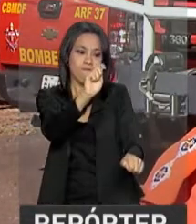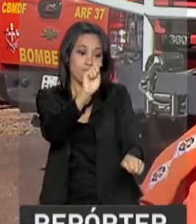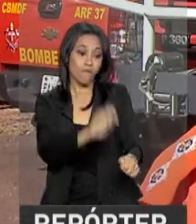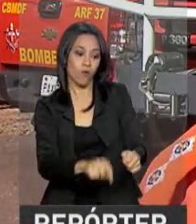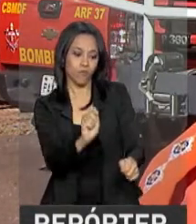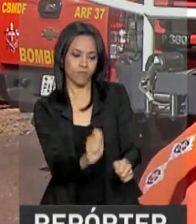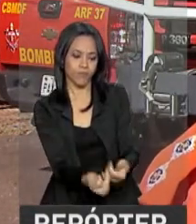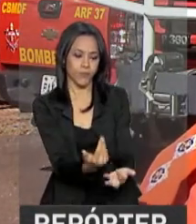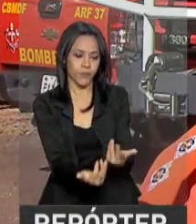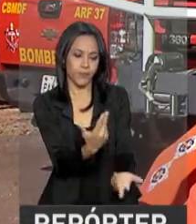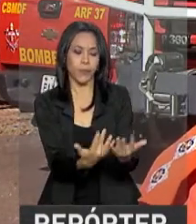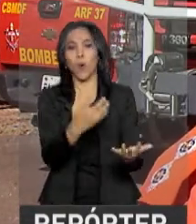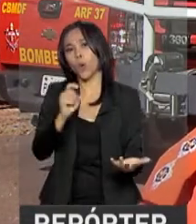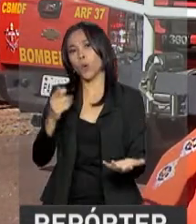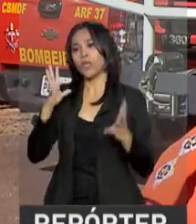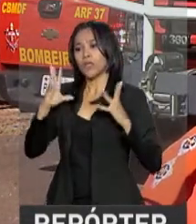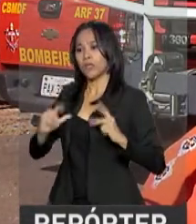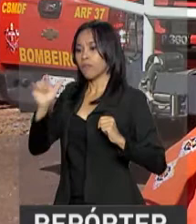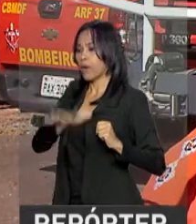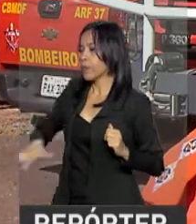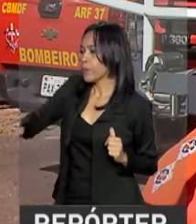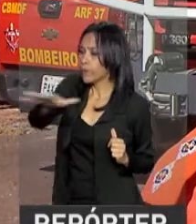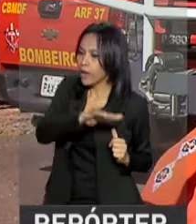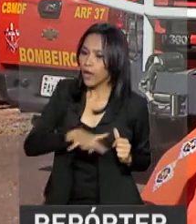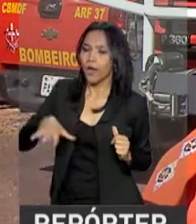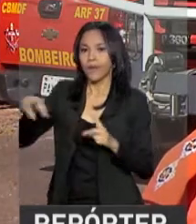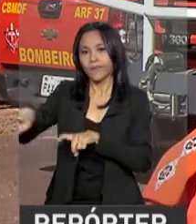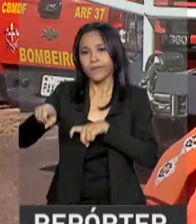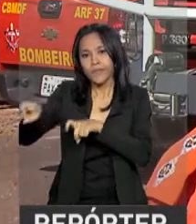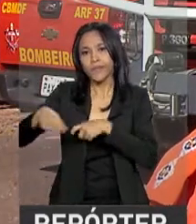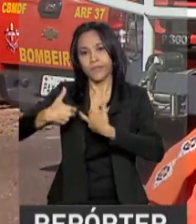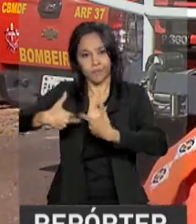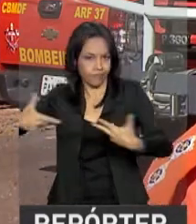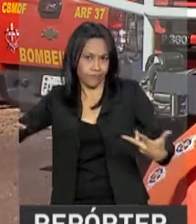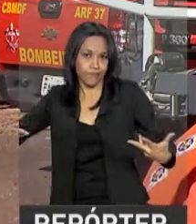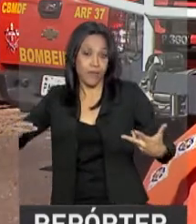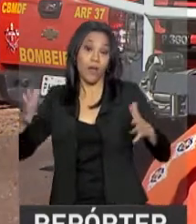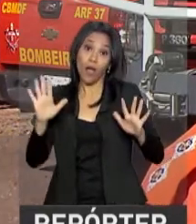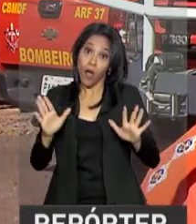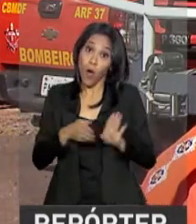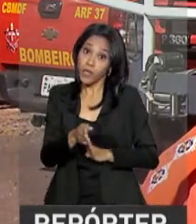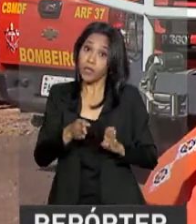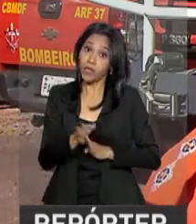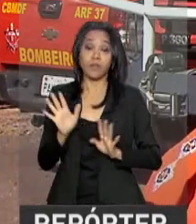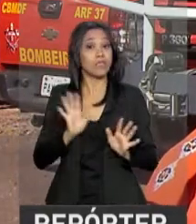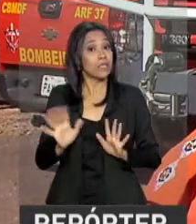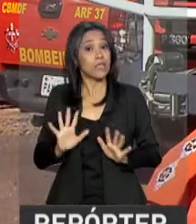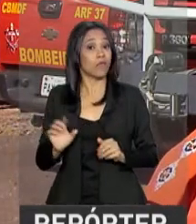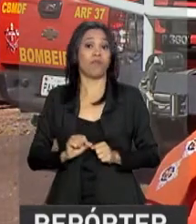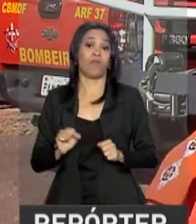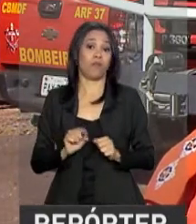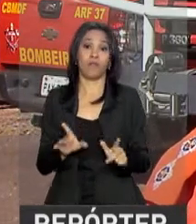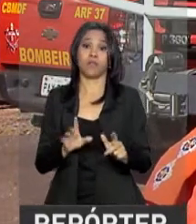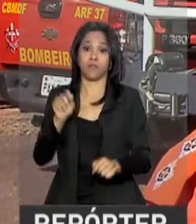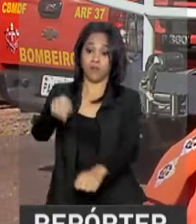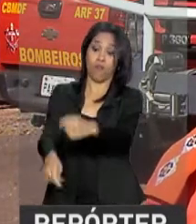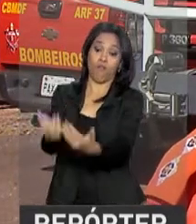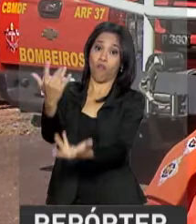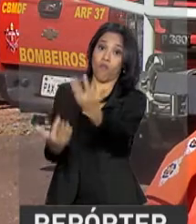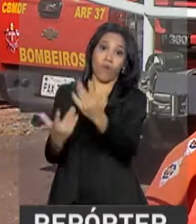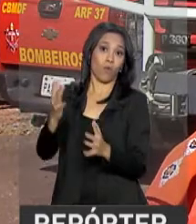limpeza em chácaras, em fazendas. Então a gente orienta que não sejam realizadas essas atividades,